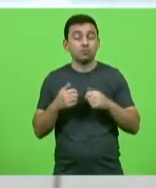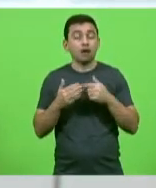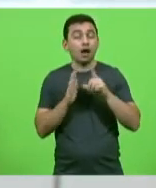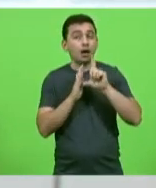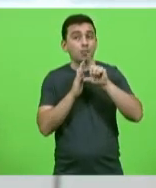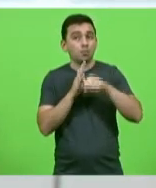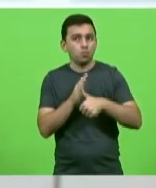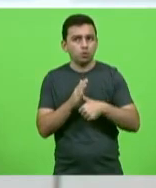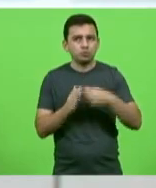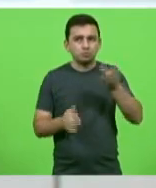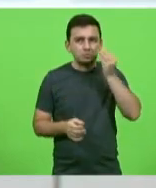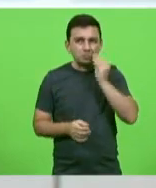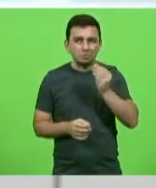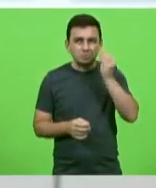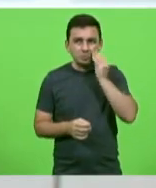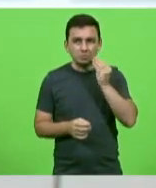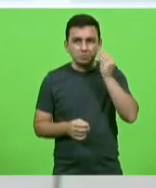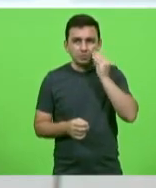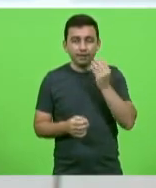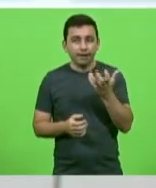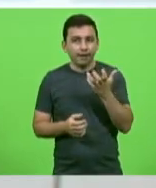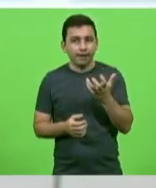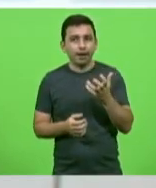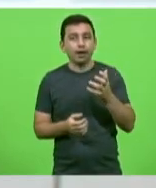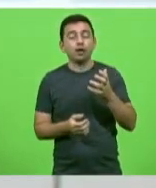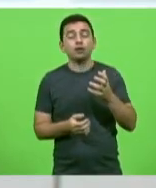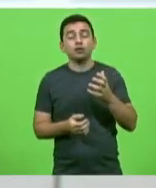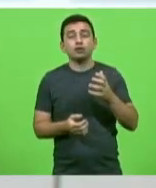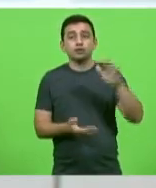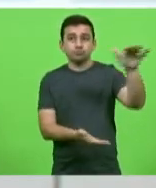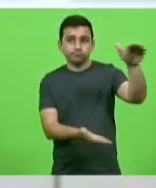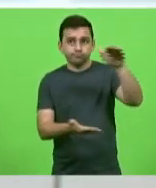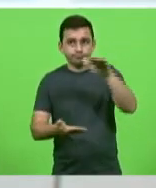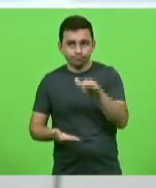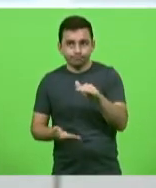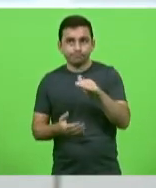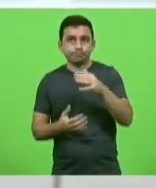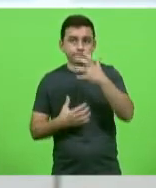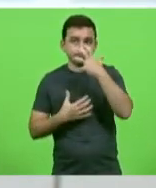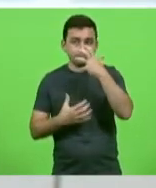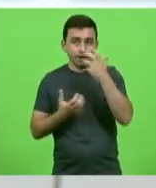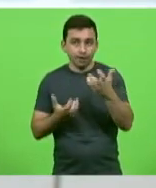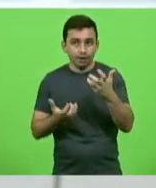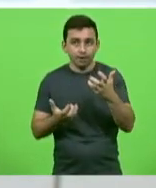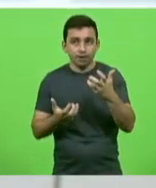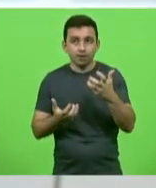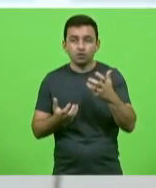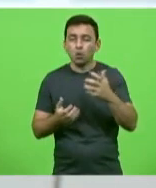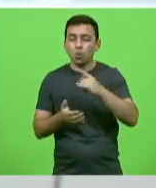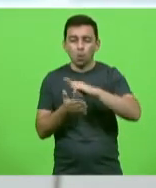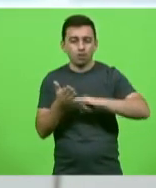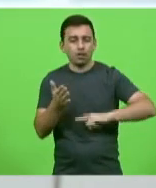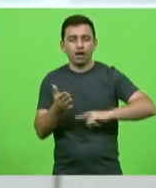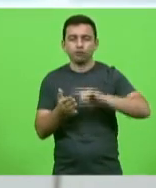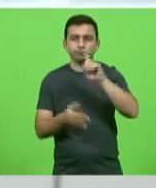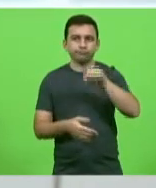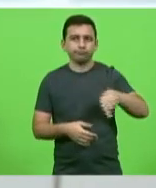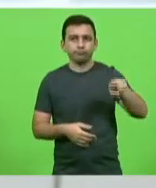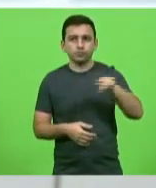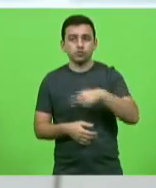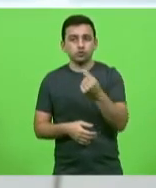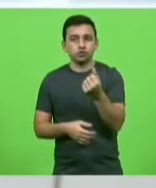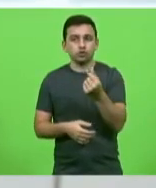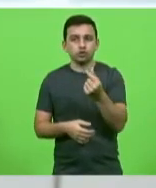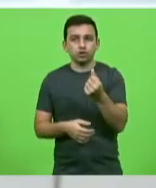tentativas frustradas de receber os equipamentos da VH média teve o contrato não cumprido e o dinheiro